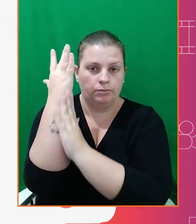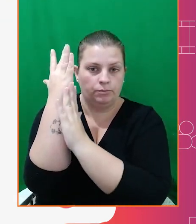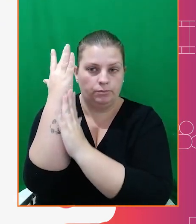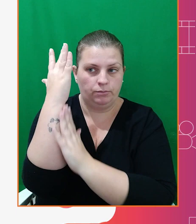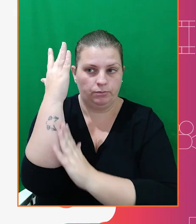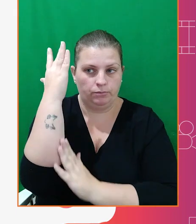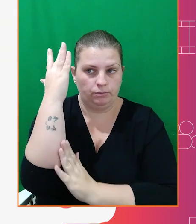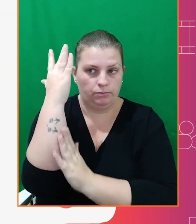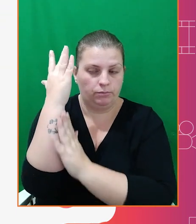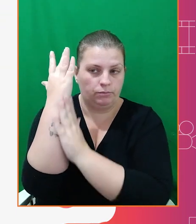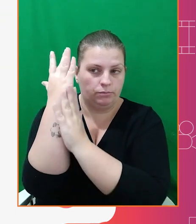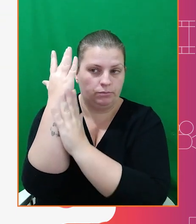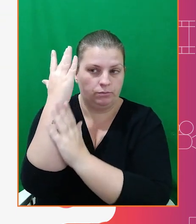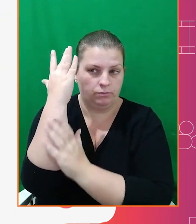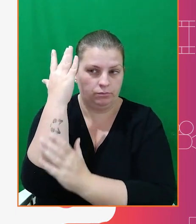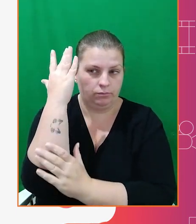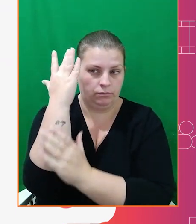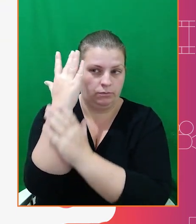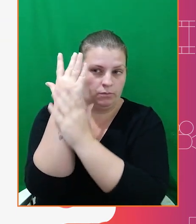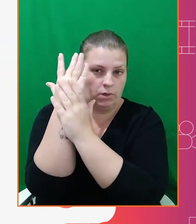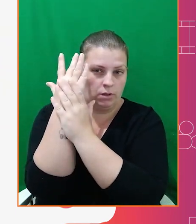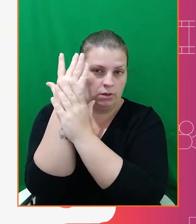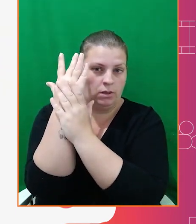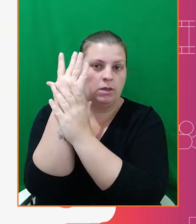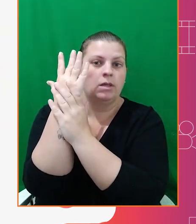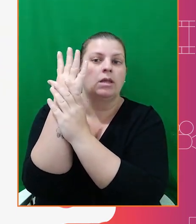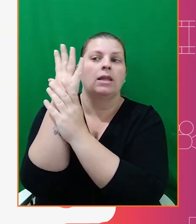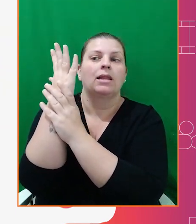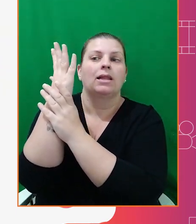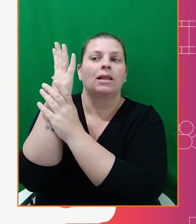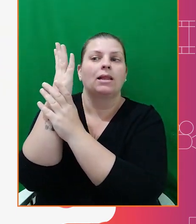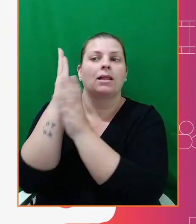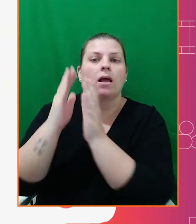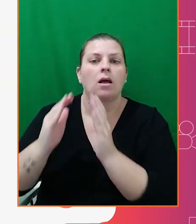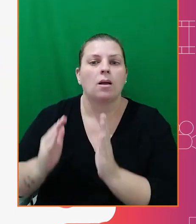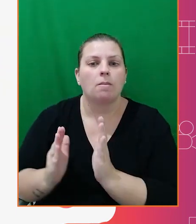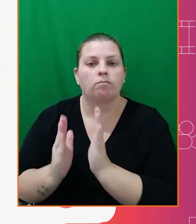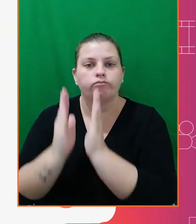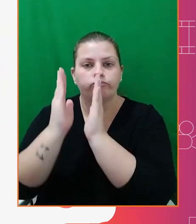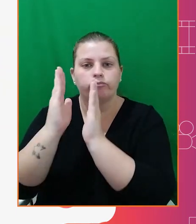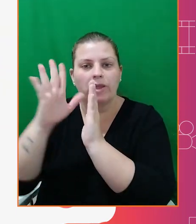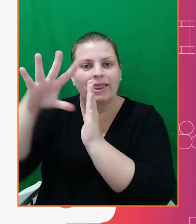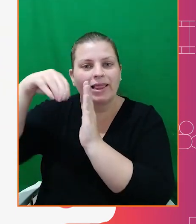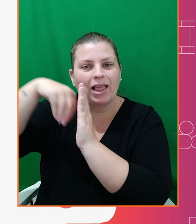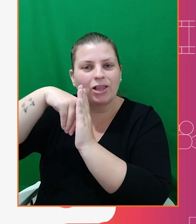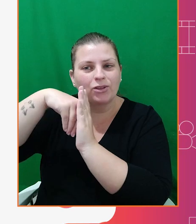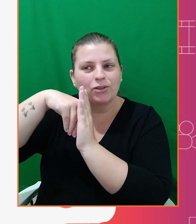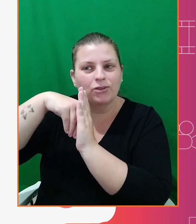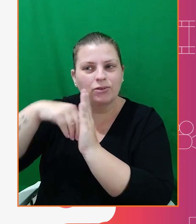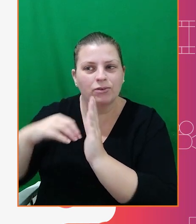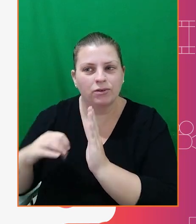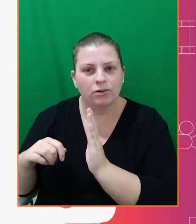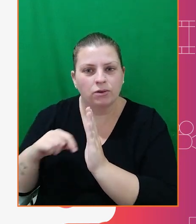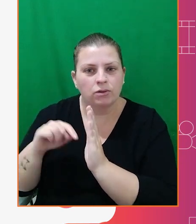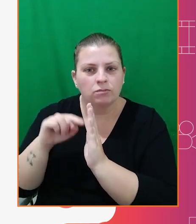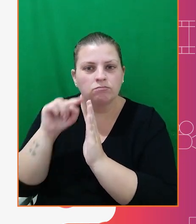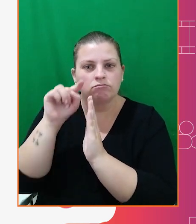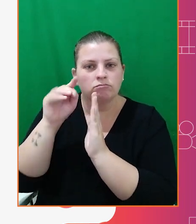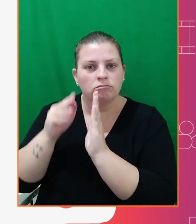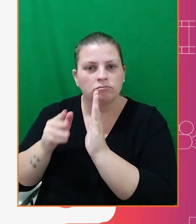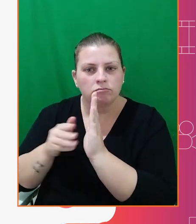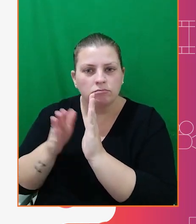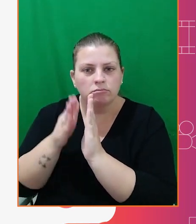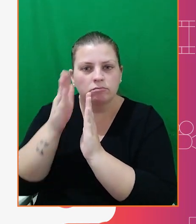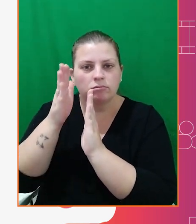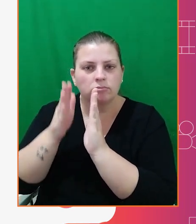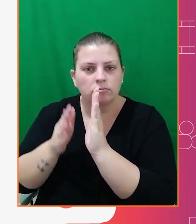borda, aqui dentro. Tente não fazer as linhas muito juntas ou muito